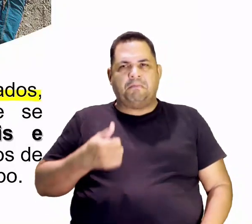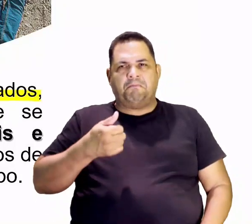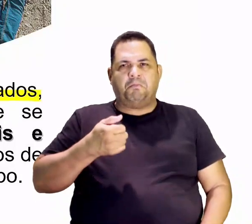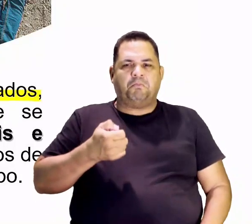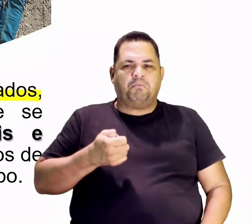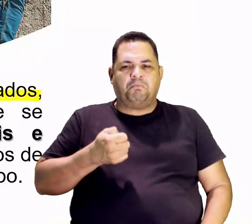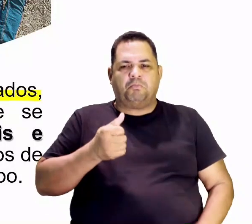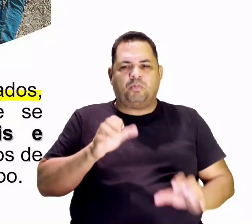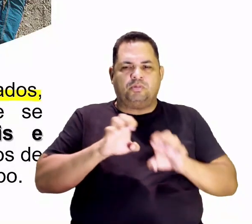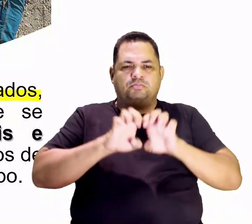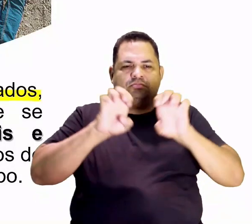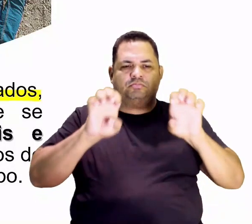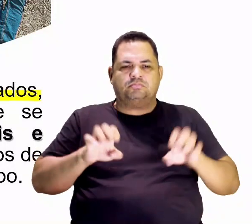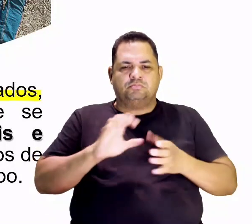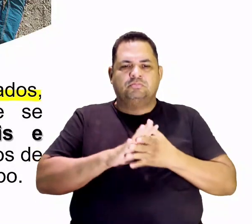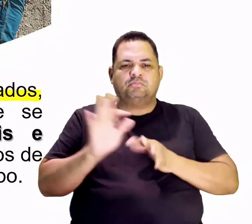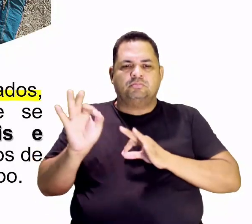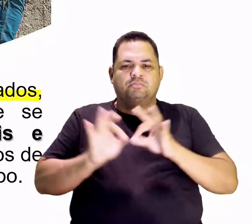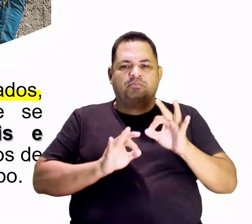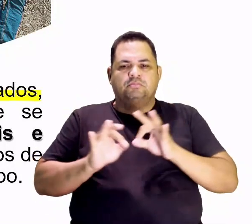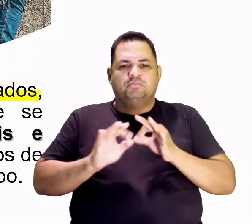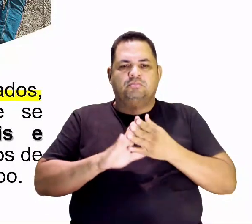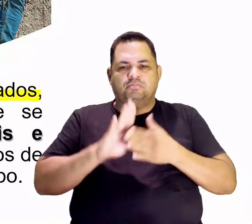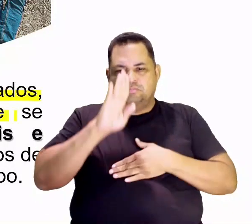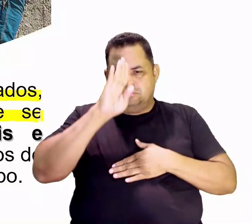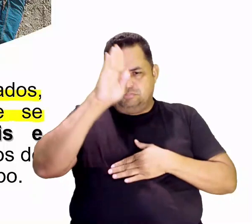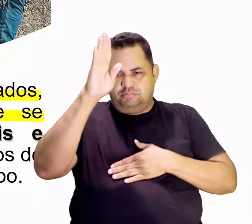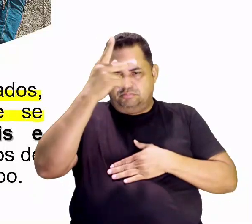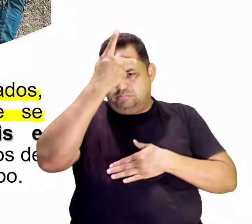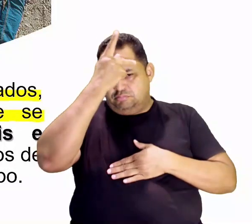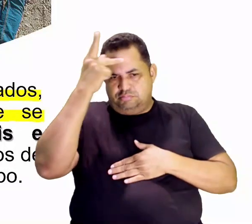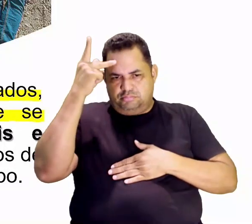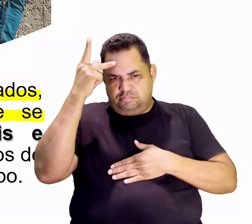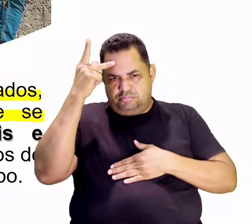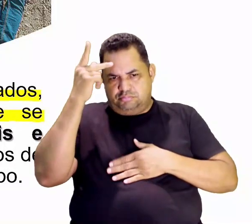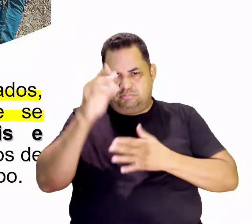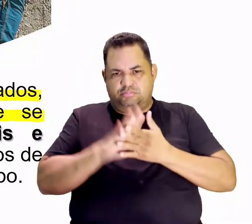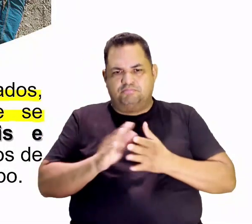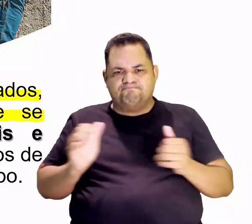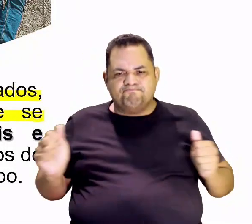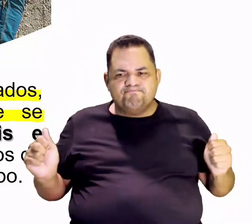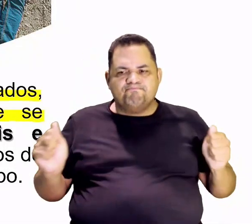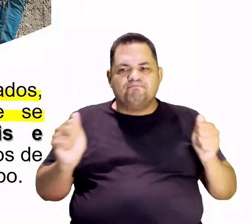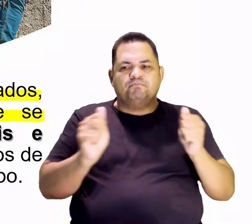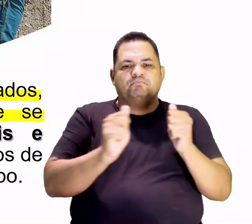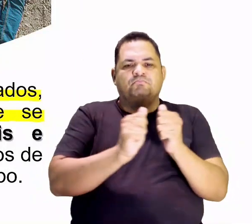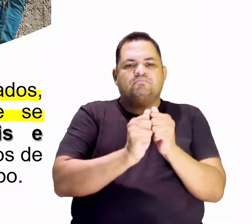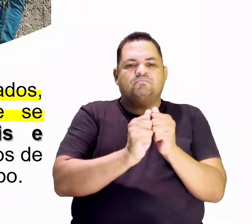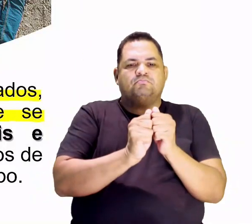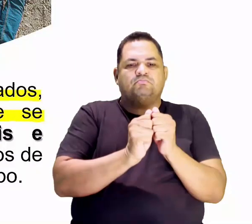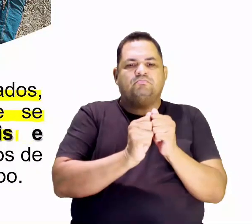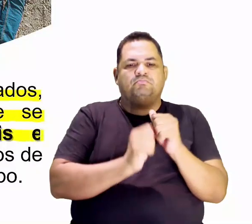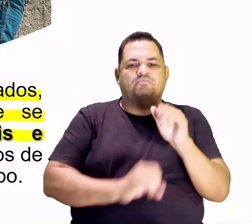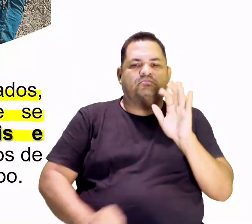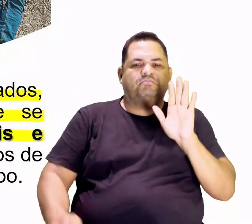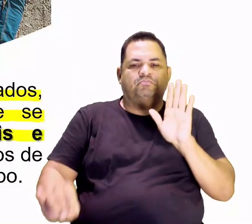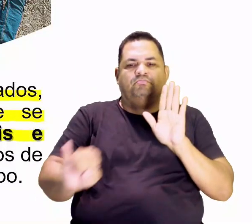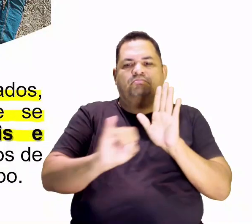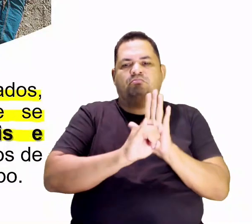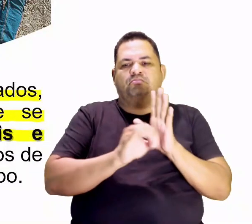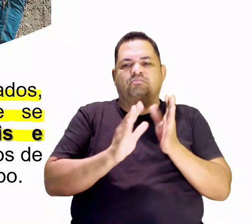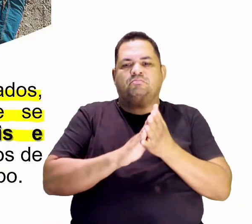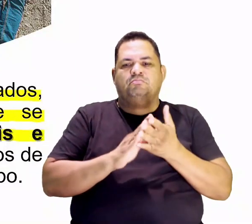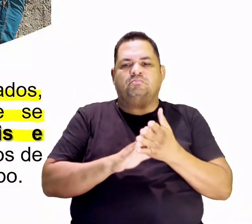semi-estruturadas, constituídas aí predominantemente de pessoas que aproximam pela identificação comum